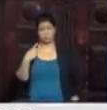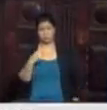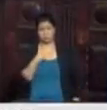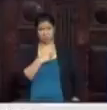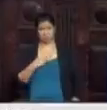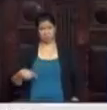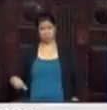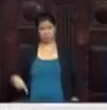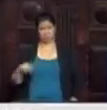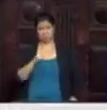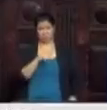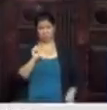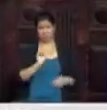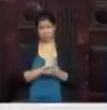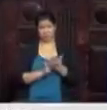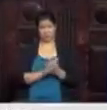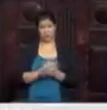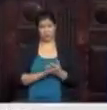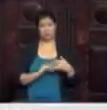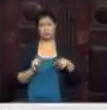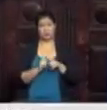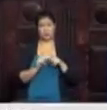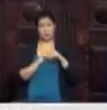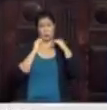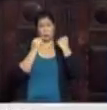e um Congresso Nacional desacreditado.